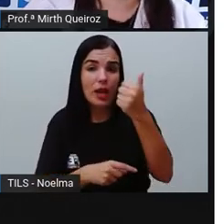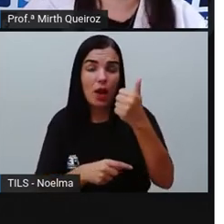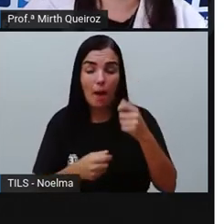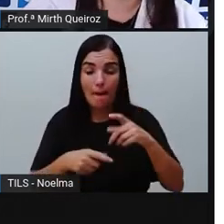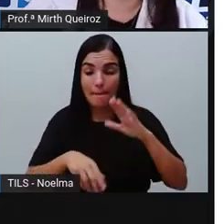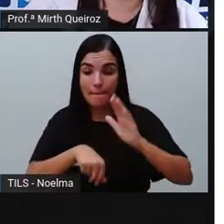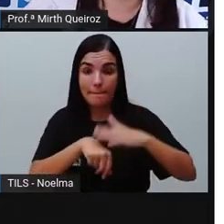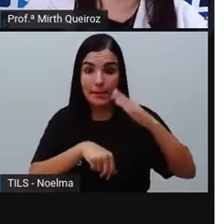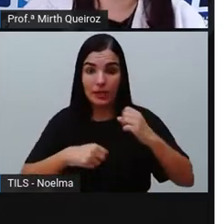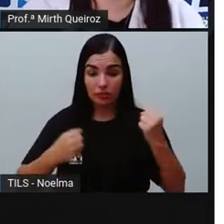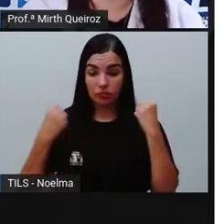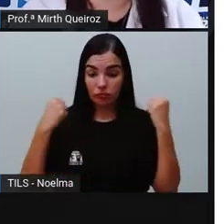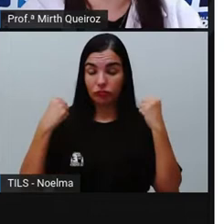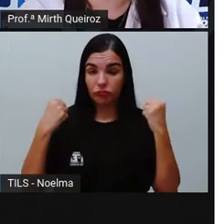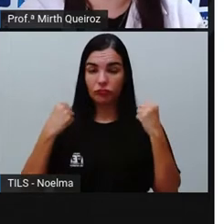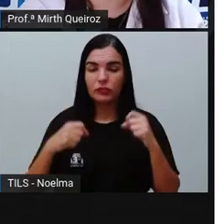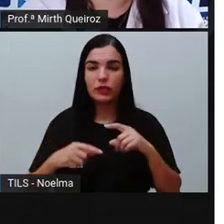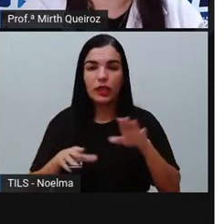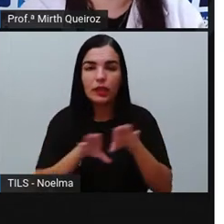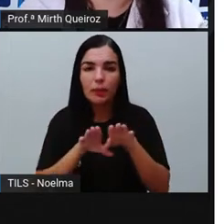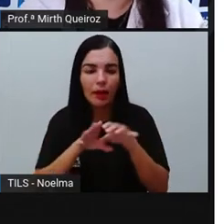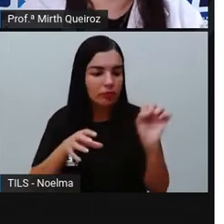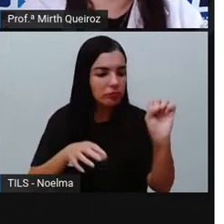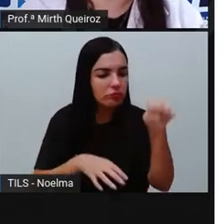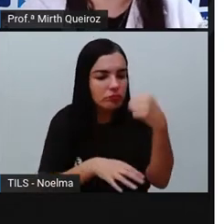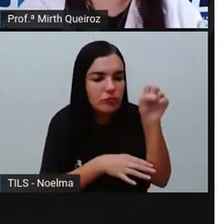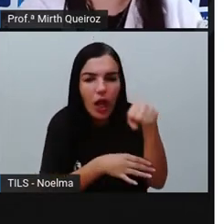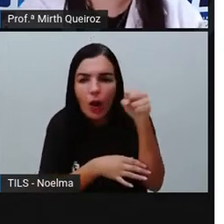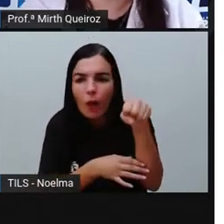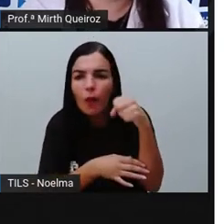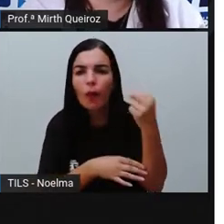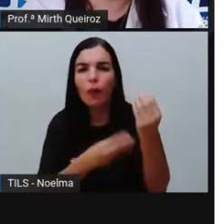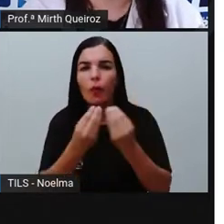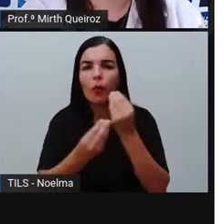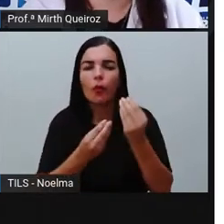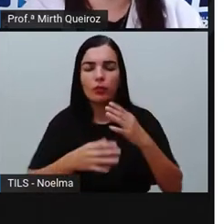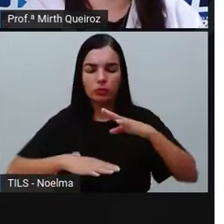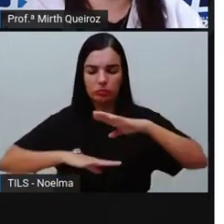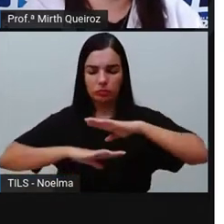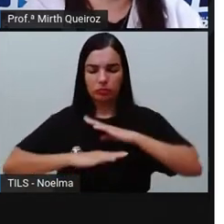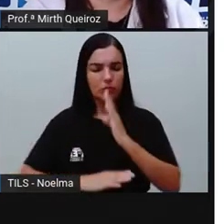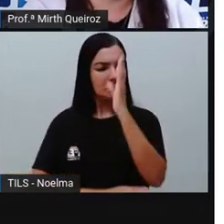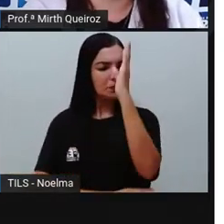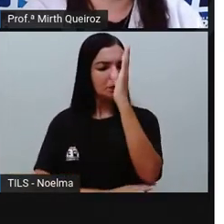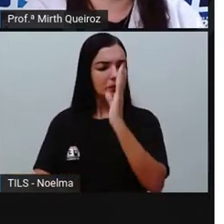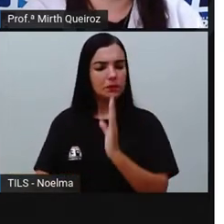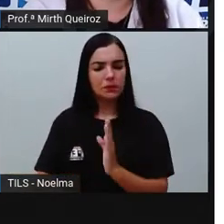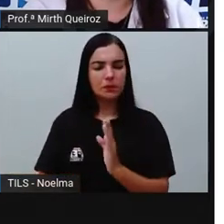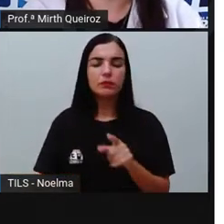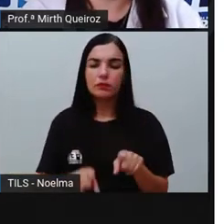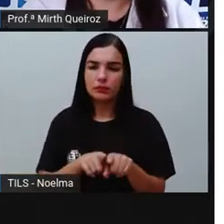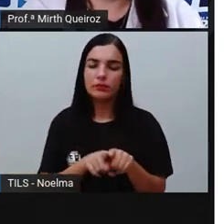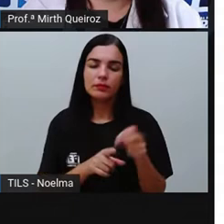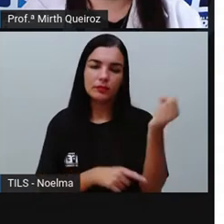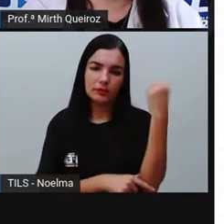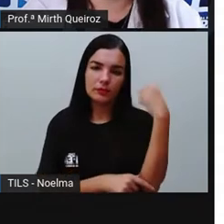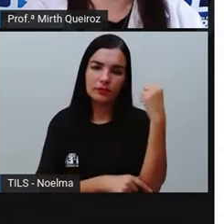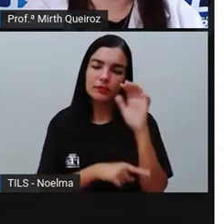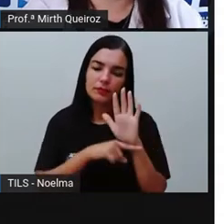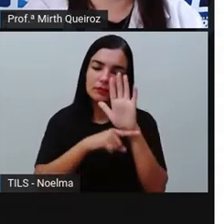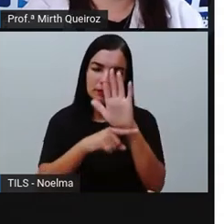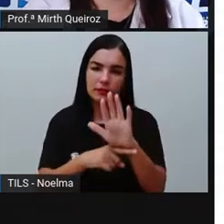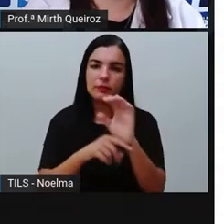A questão da coordenação motora, o controle, o equilíbrio, né? A postura, tudo isso aí, a atividade física, ela